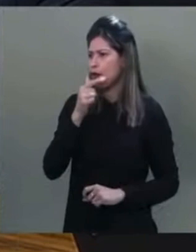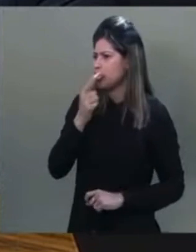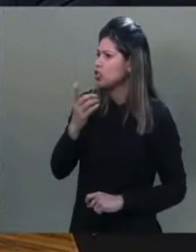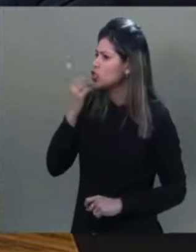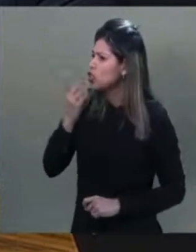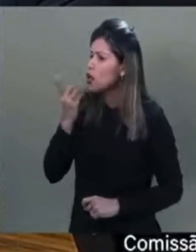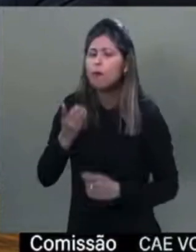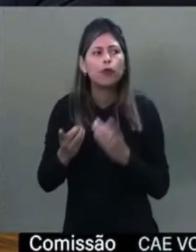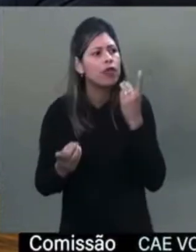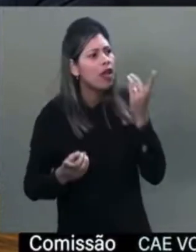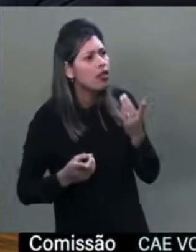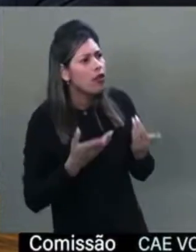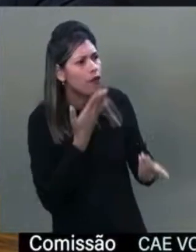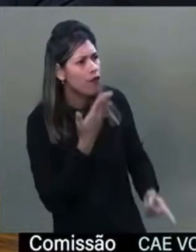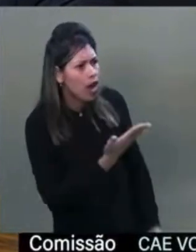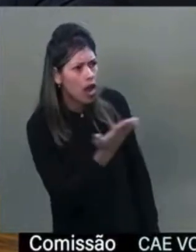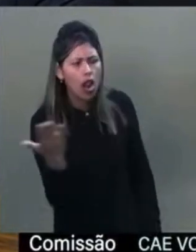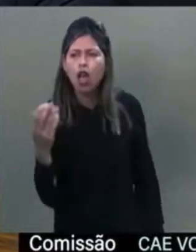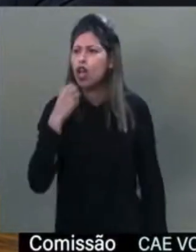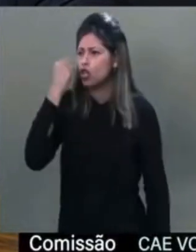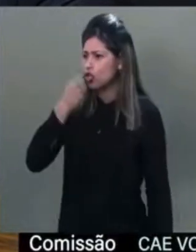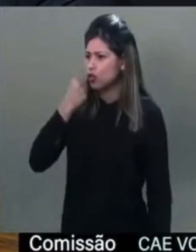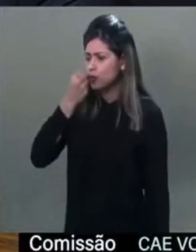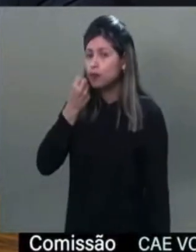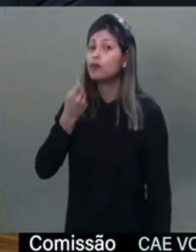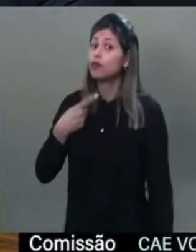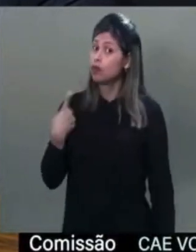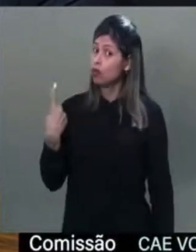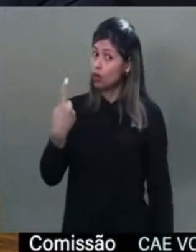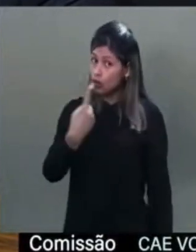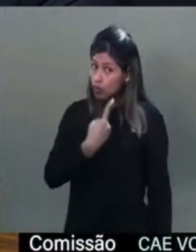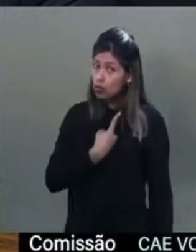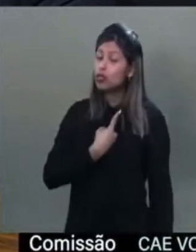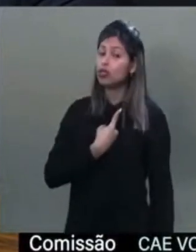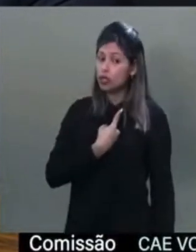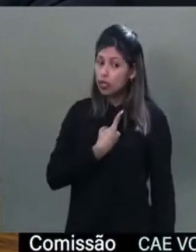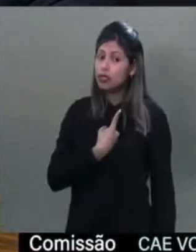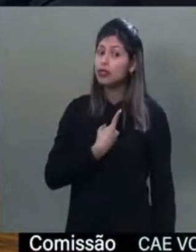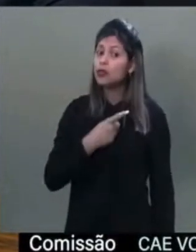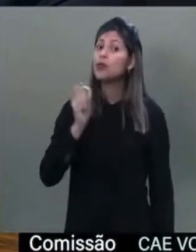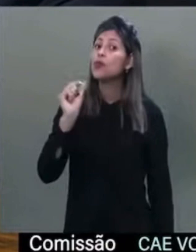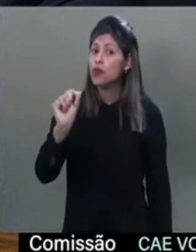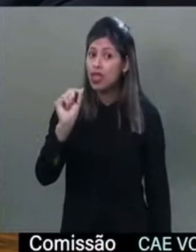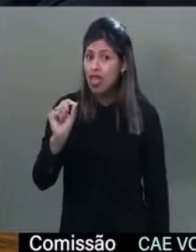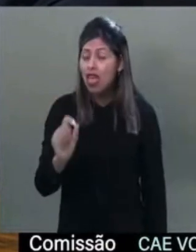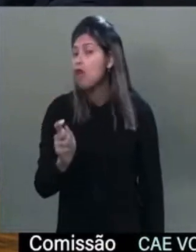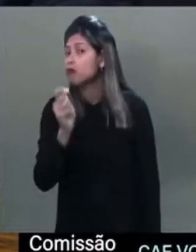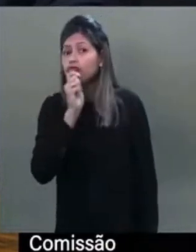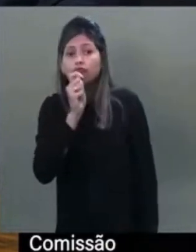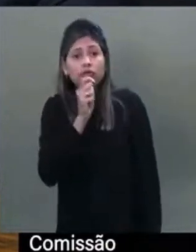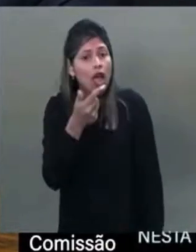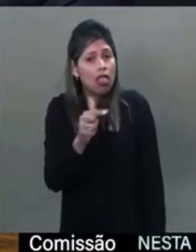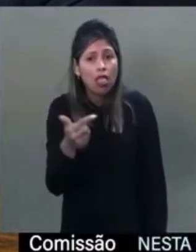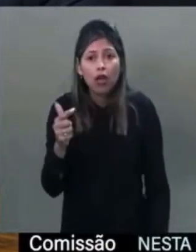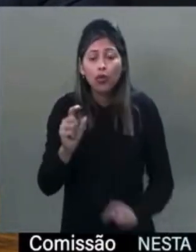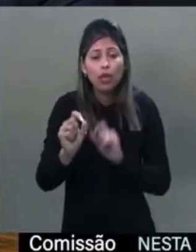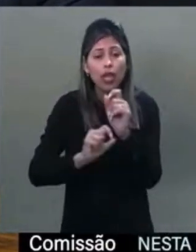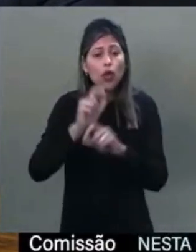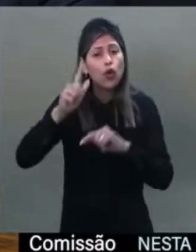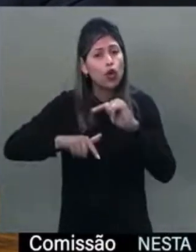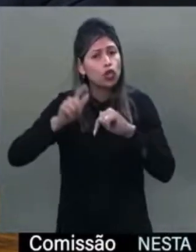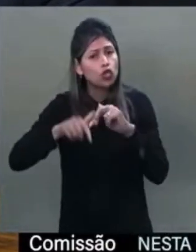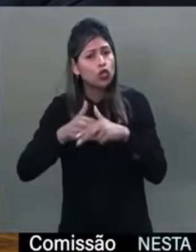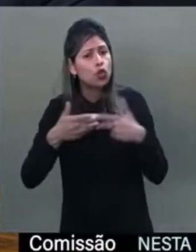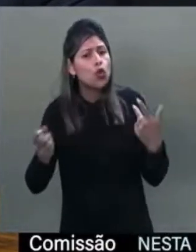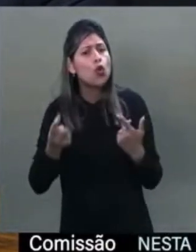deputados, senhoras e senhores senadores, que nós ainda não estamos utilizando do instrumento de